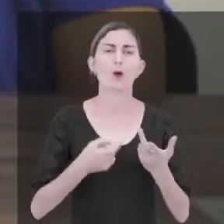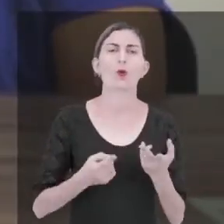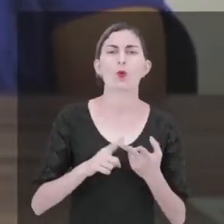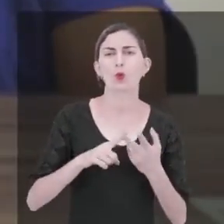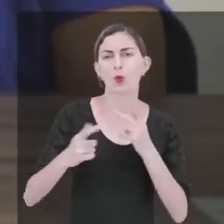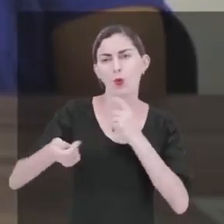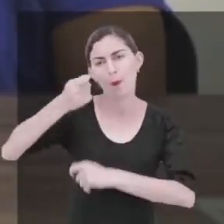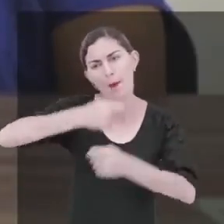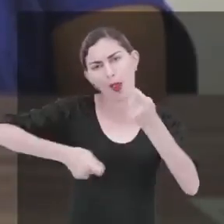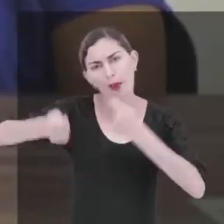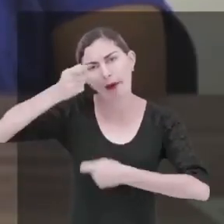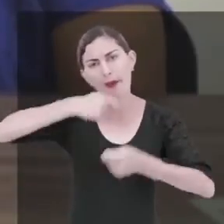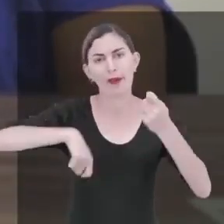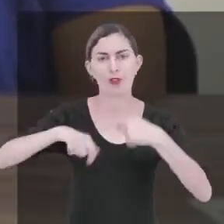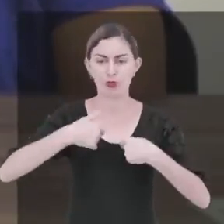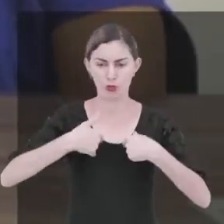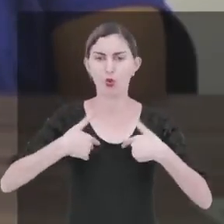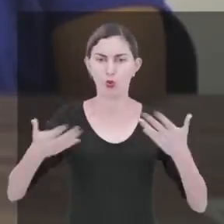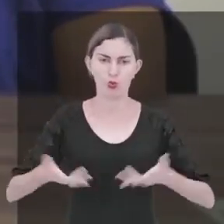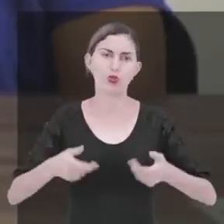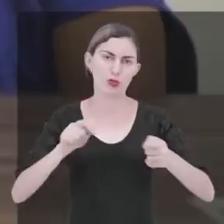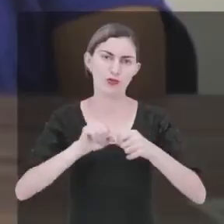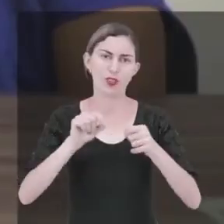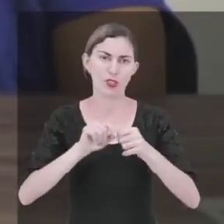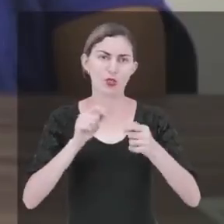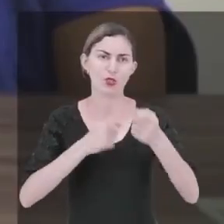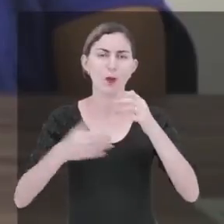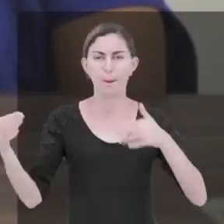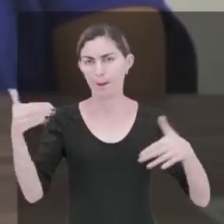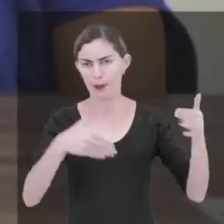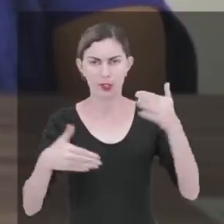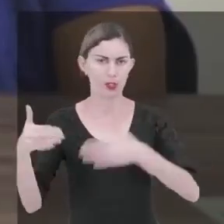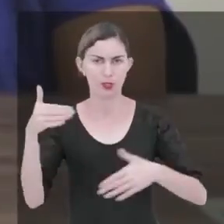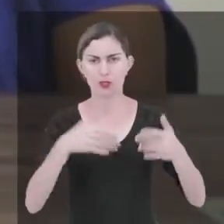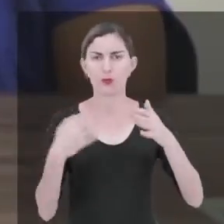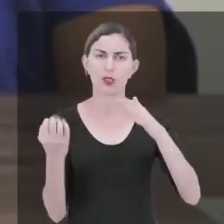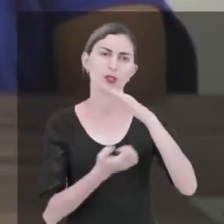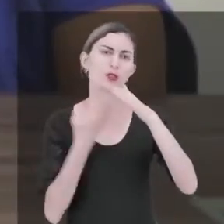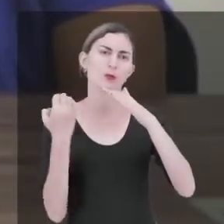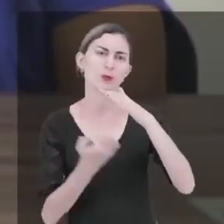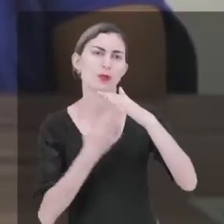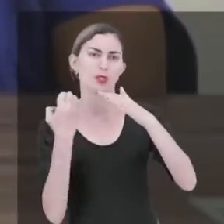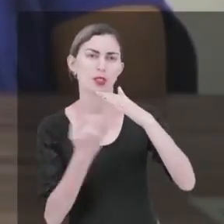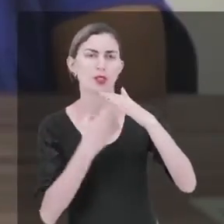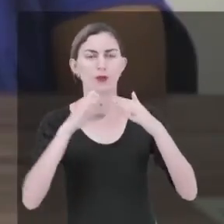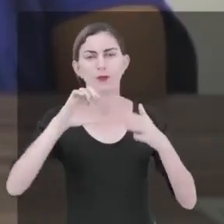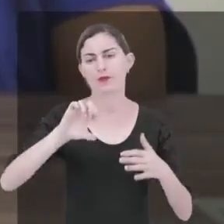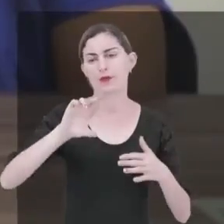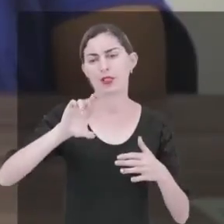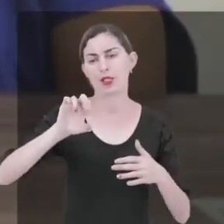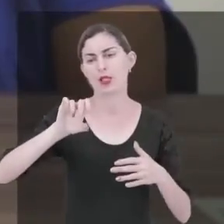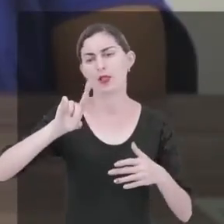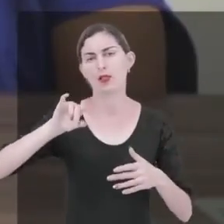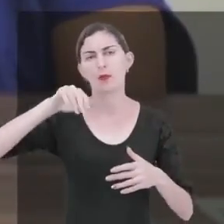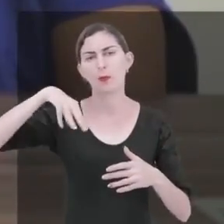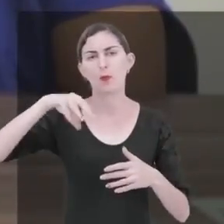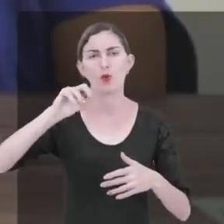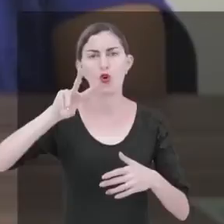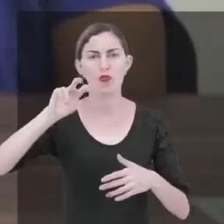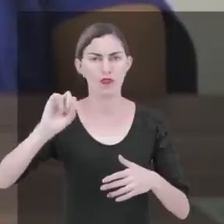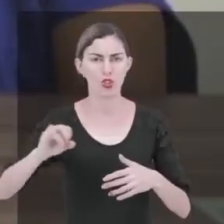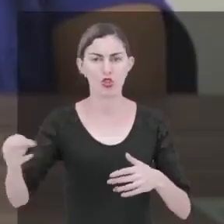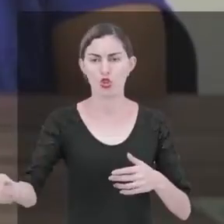hospitais, comércio, que é o que eu estou fazendo hoje. Hoje eu participo da empresa Credimóveis Novo